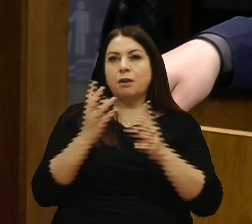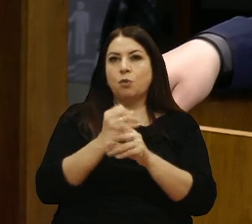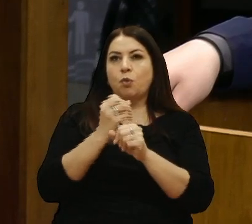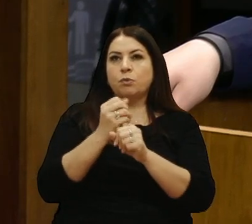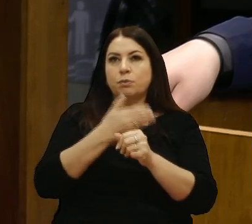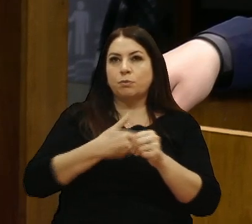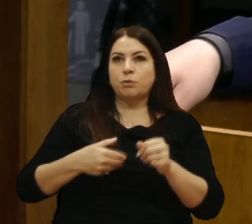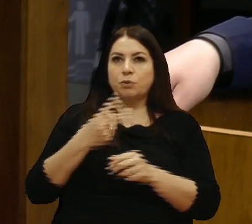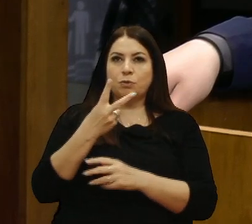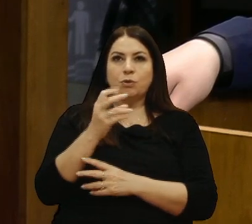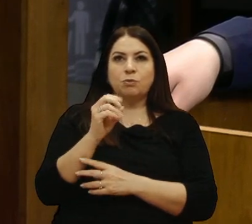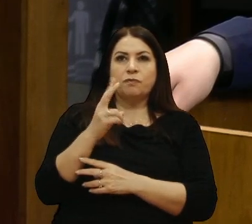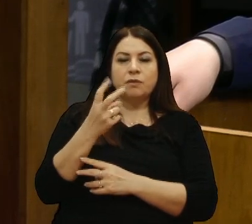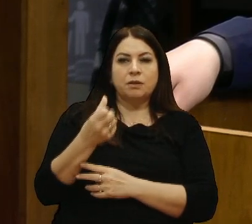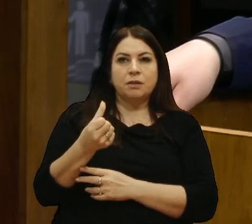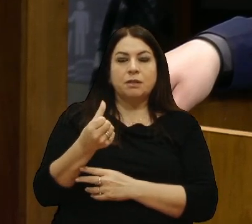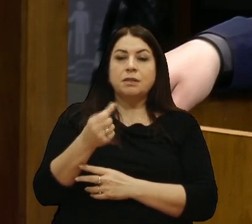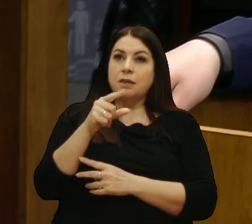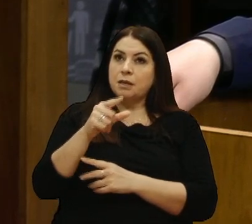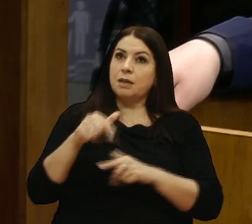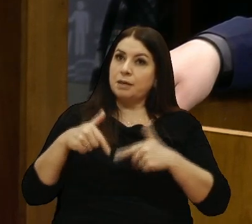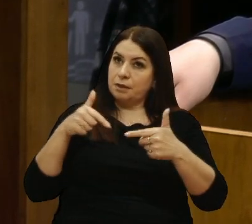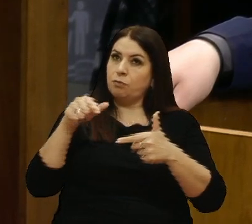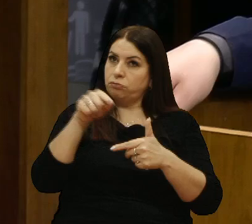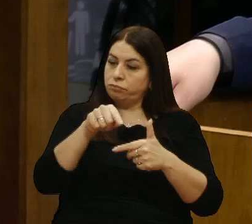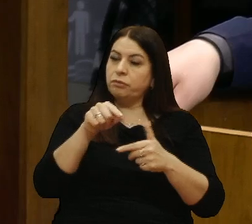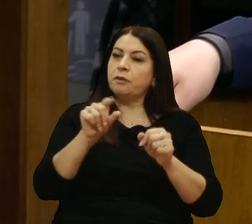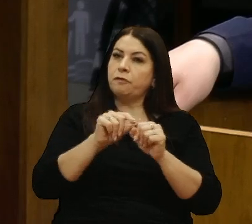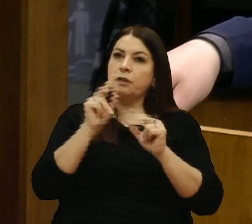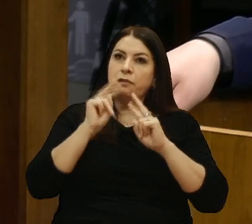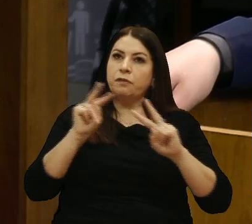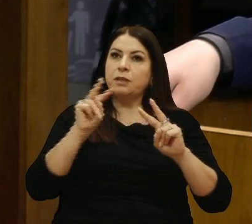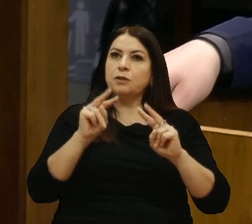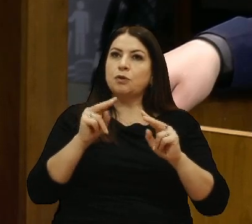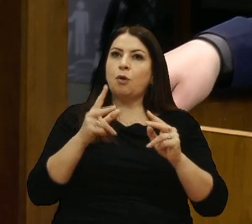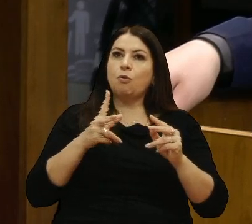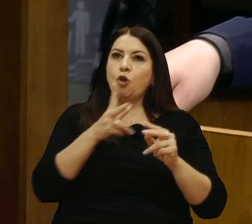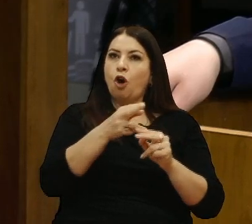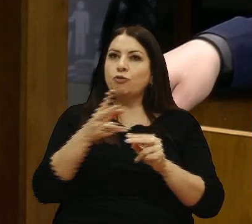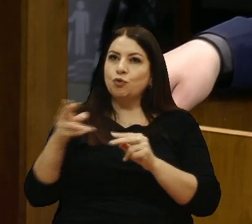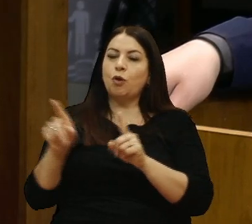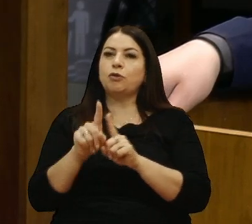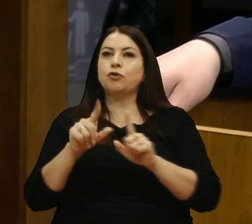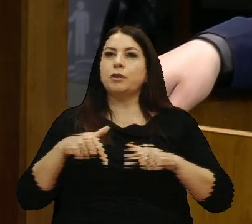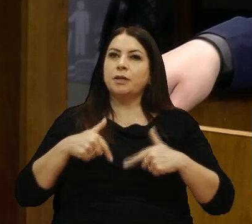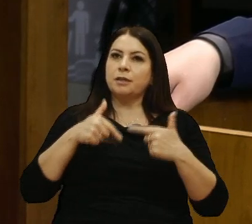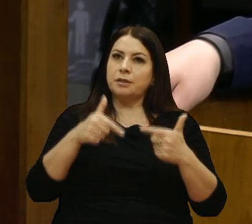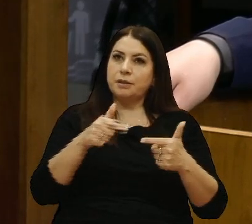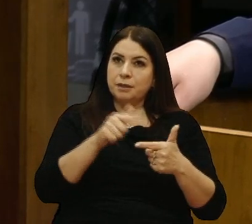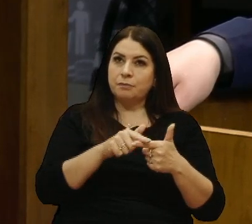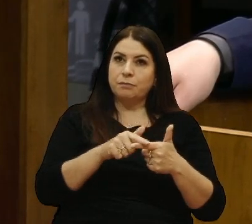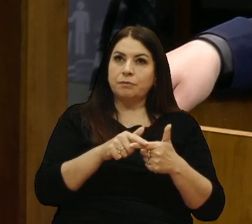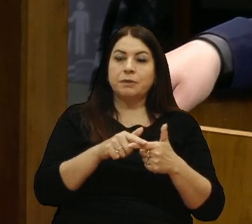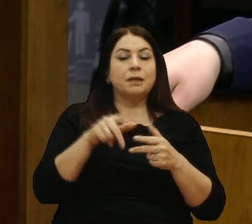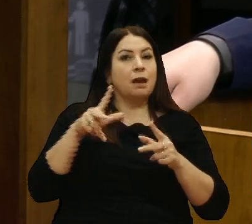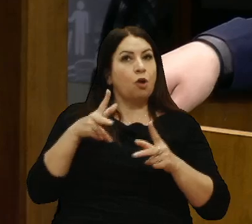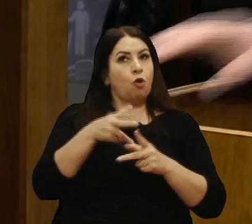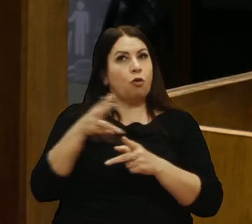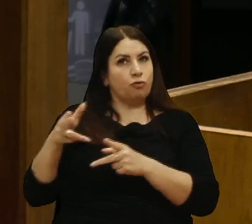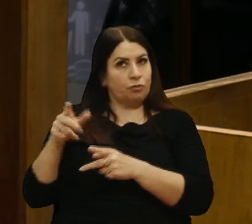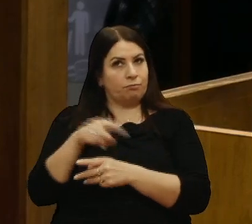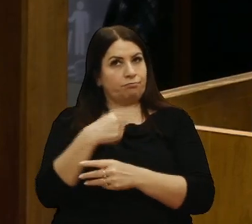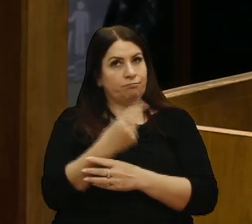públicas em 2026. A ação do Palácio do Planalto é vista como retaliação. A ação do Palácio do Planalto é vista como